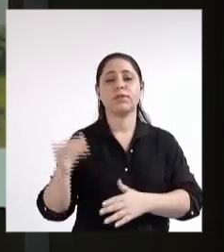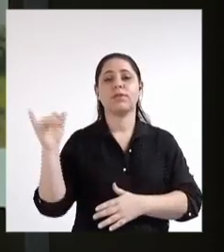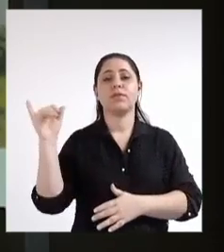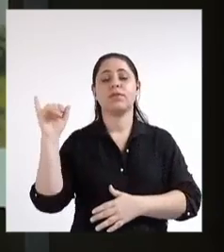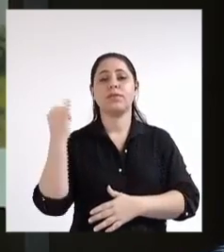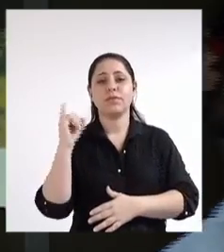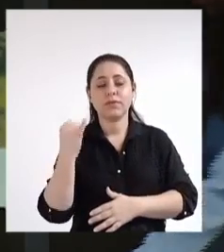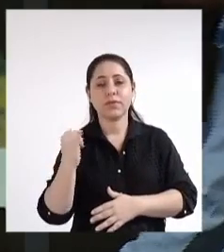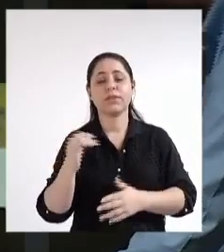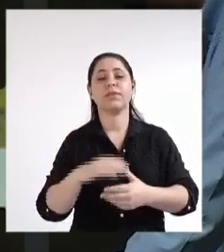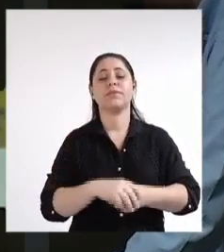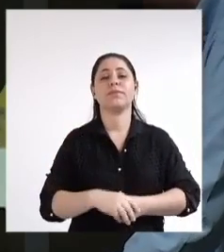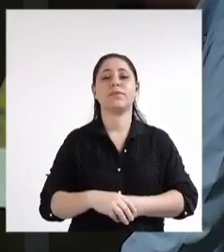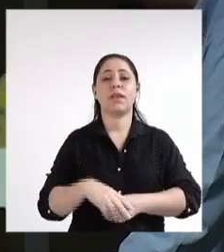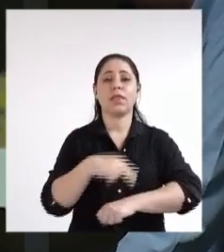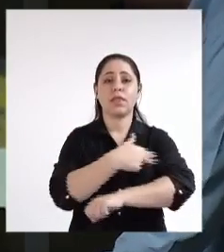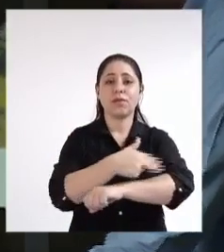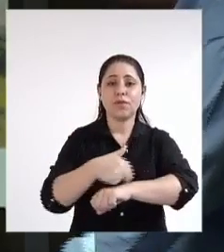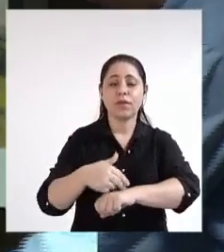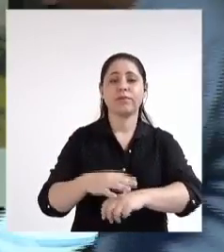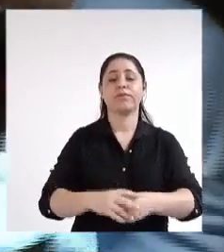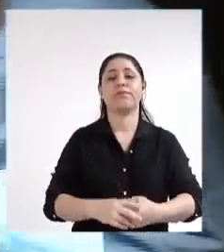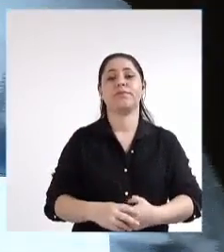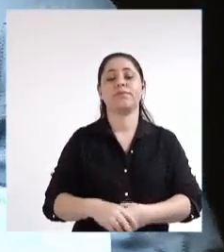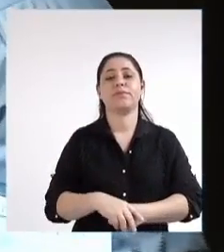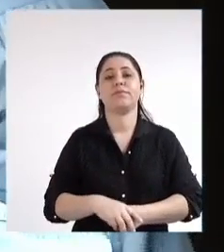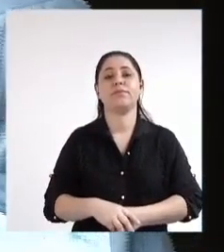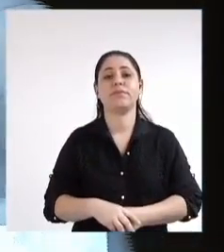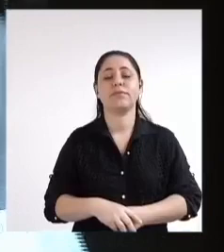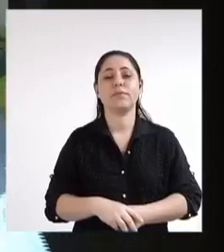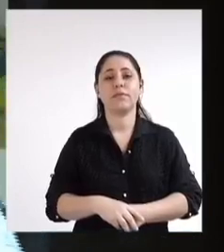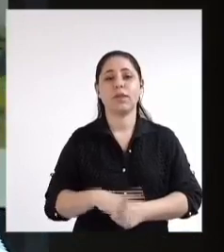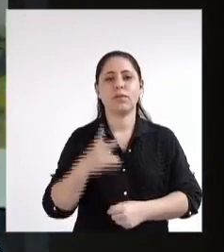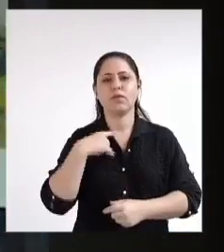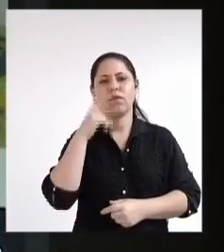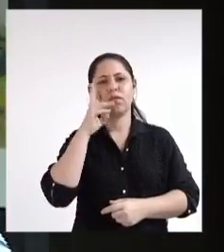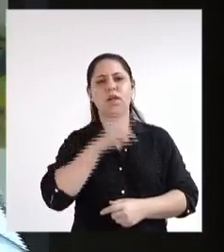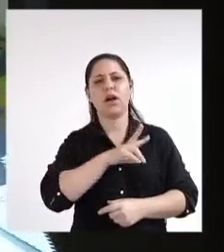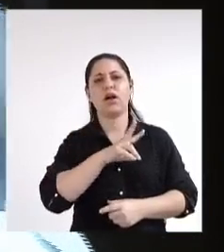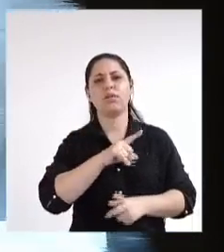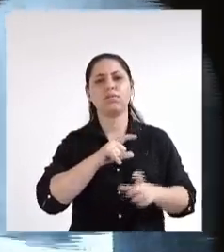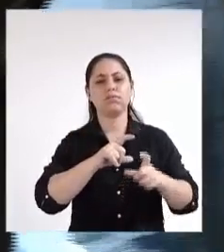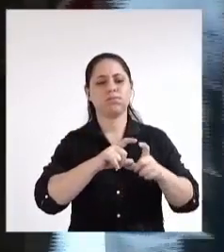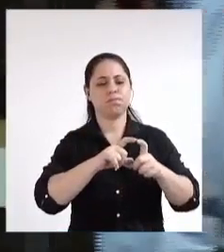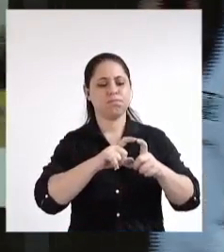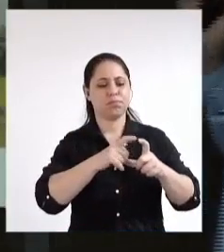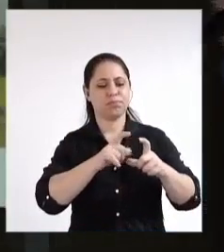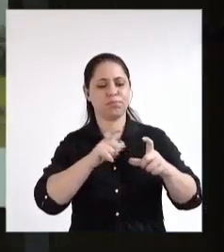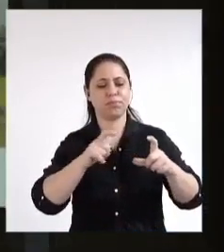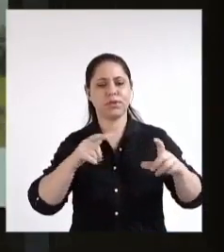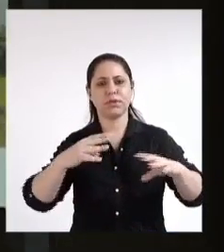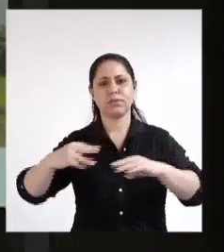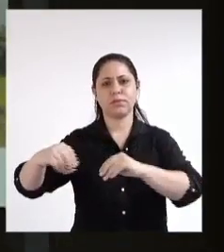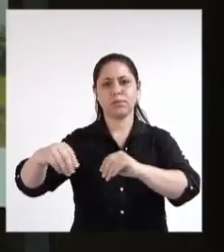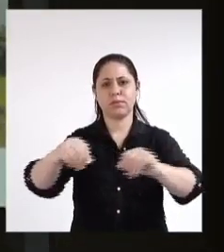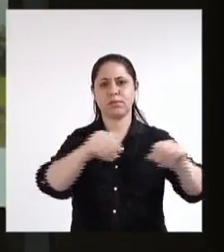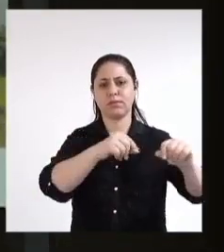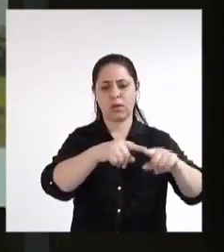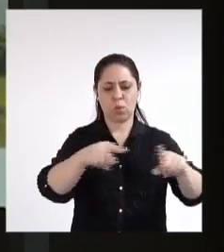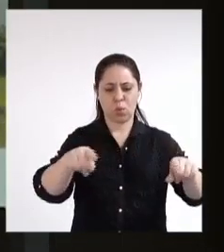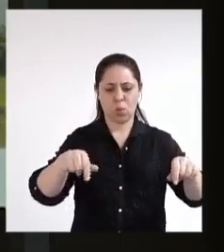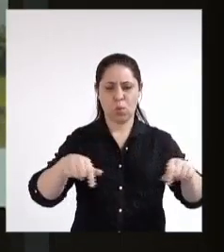sul vou tirar um pouquinho aqui pra vocês verem pelo menos o tamanho da área né é